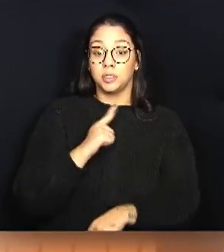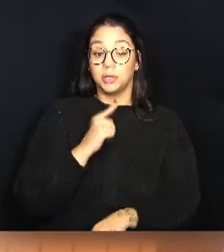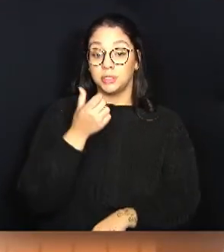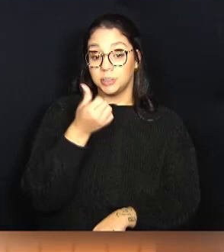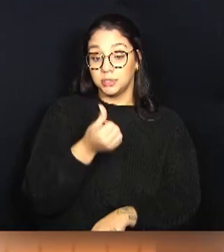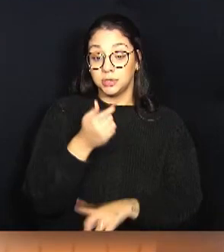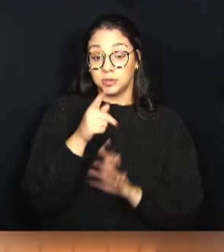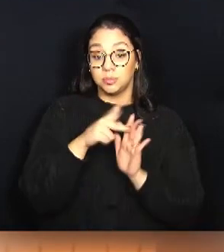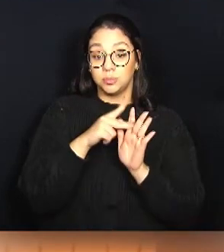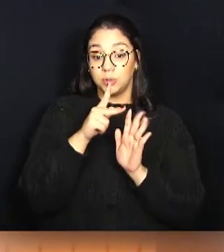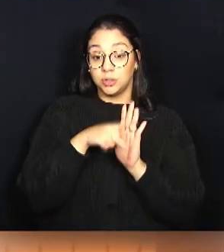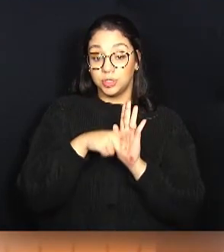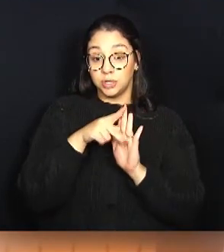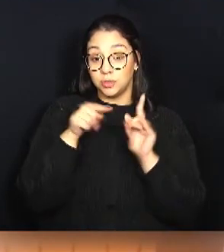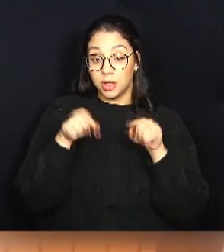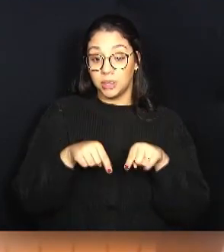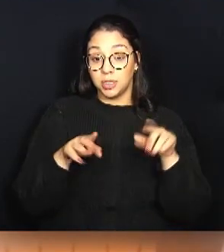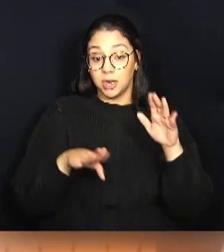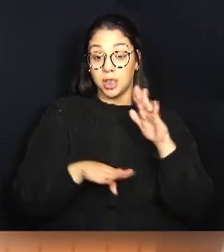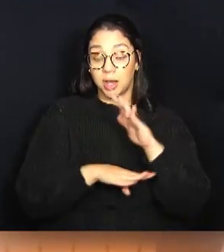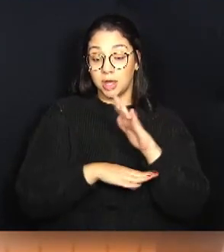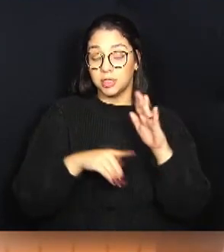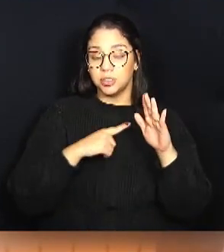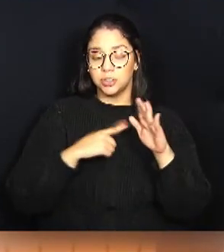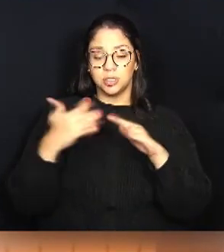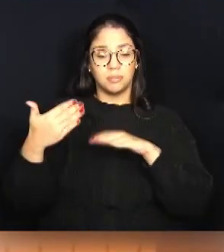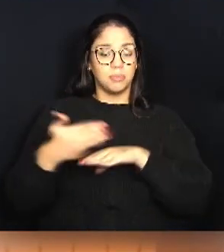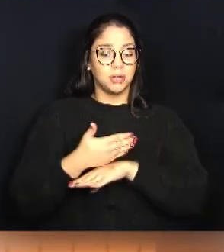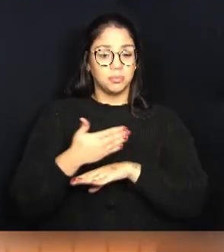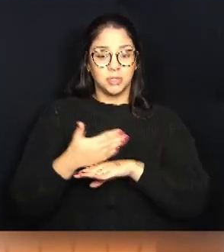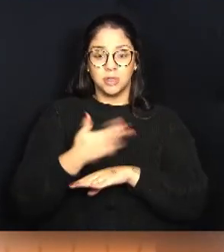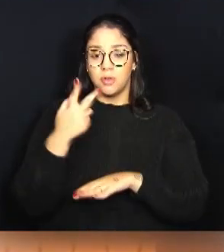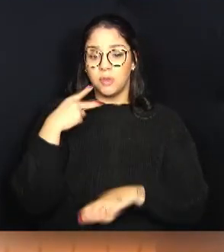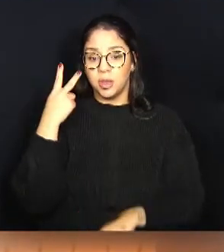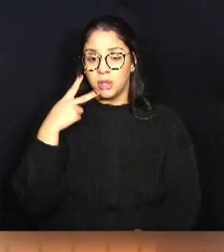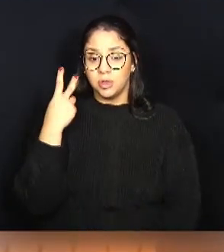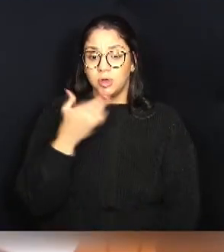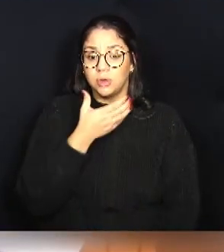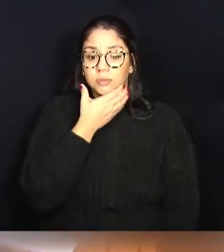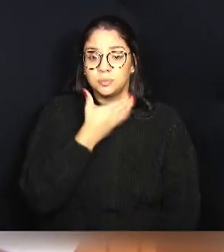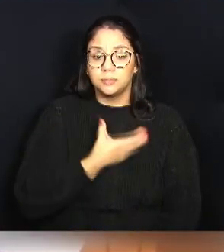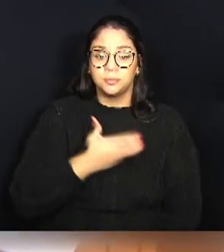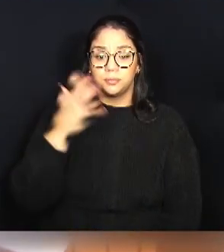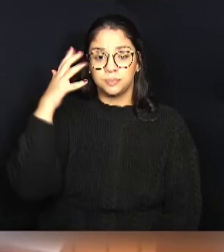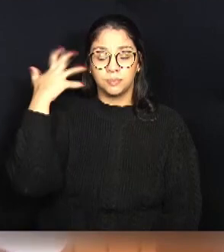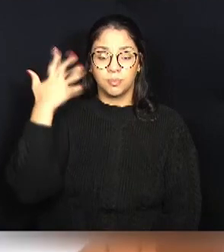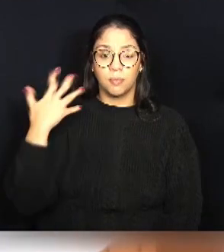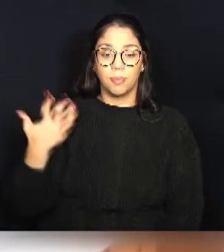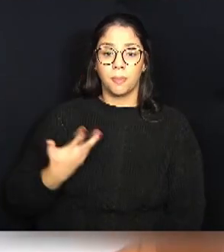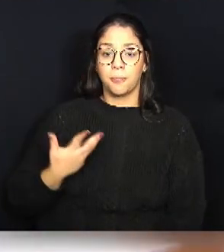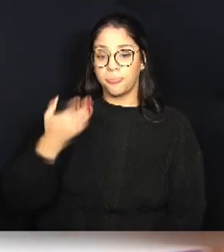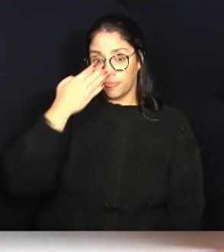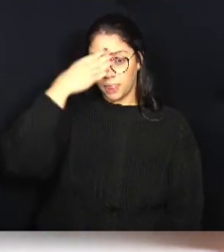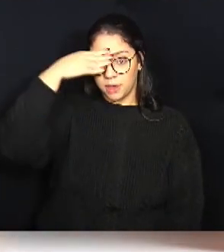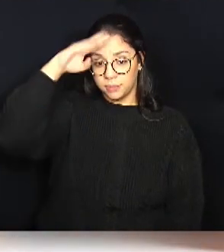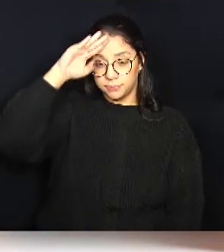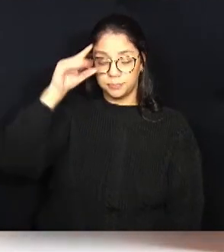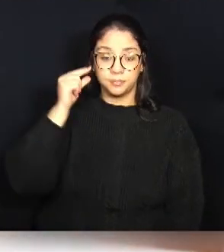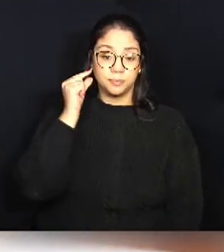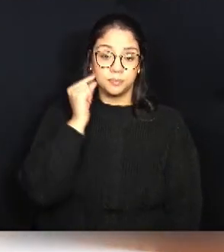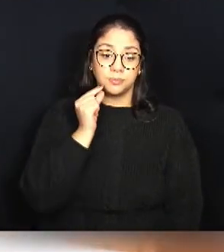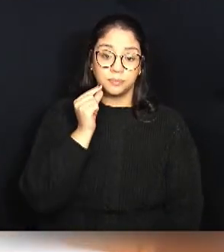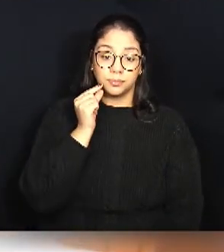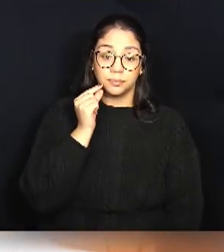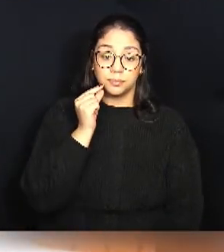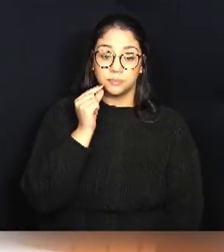na casa tramitando, com ampla participação, vereador Carmo Luiz, Guida Calixto, Jair da Farmácia, Marcelo da